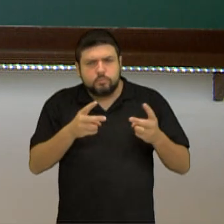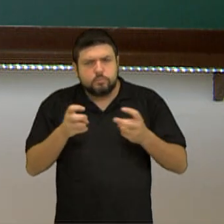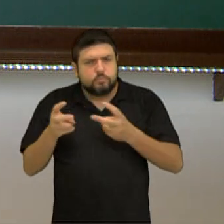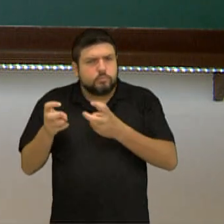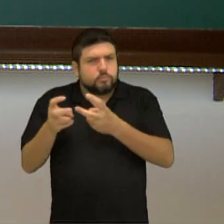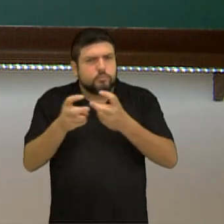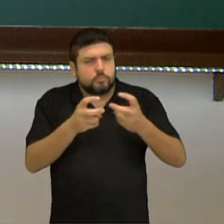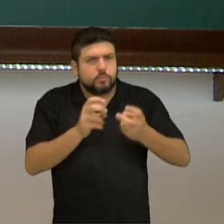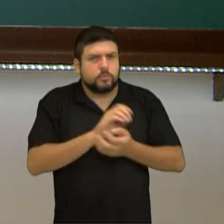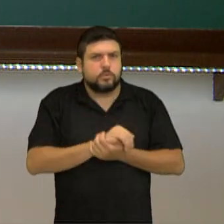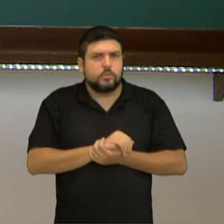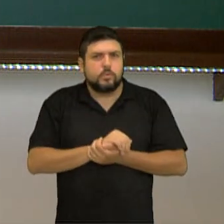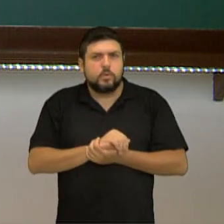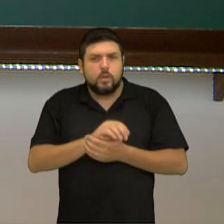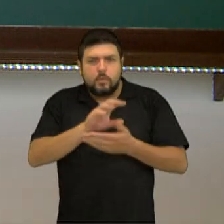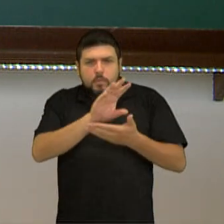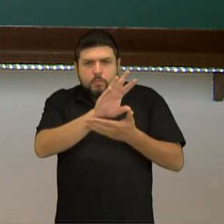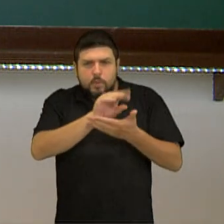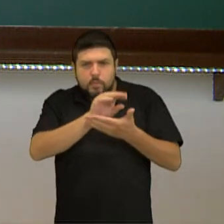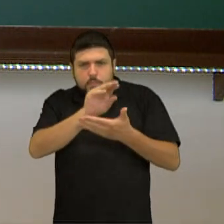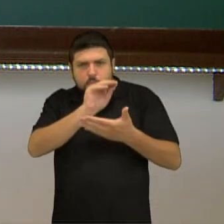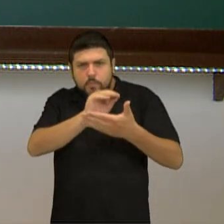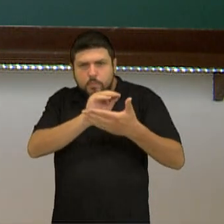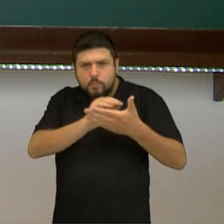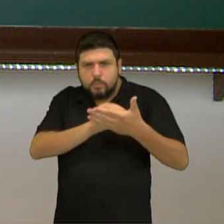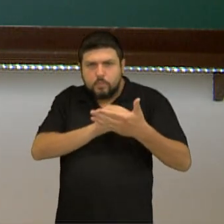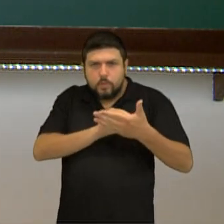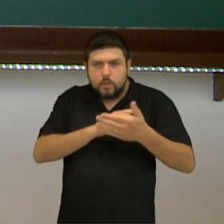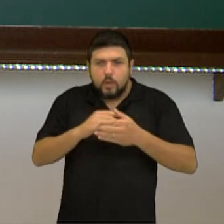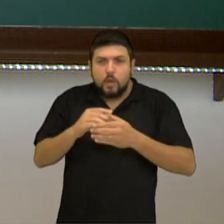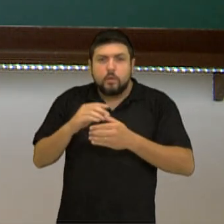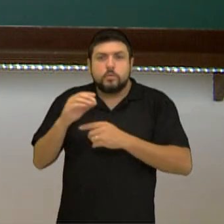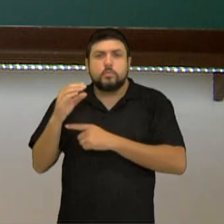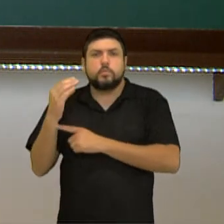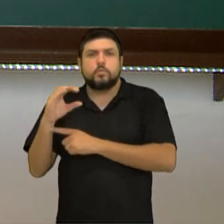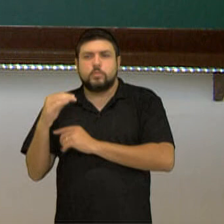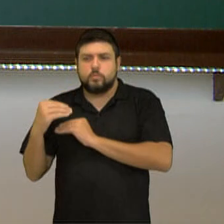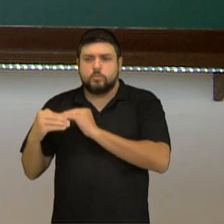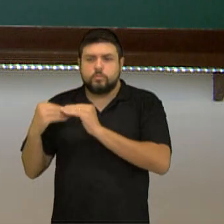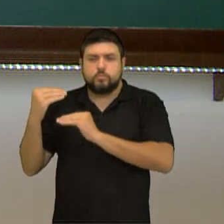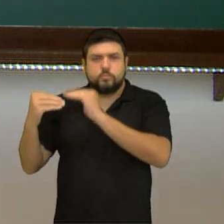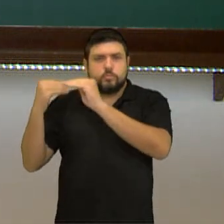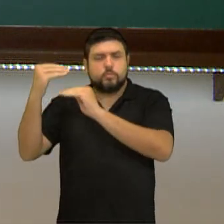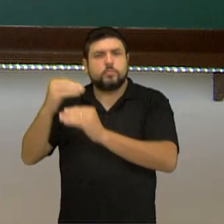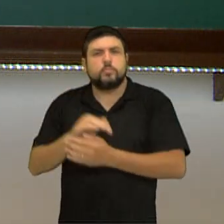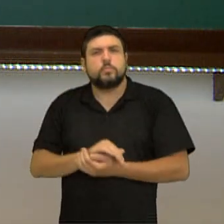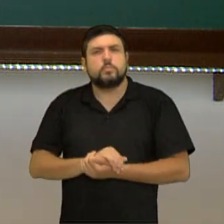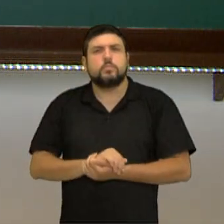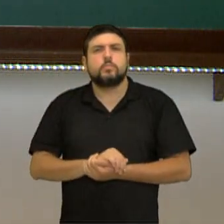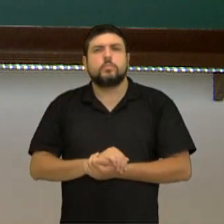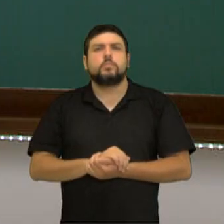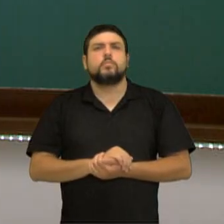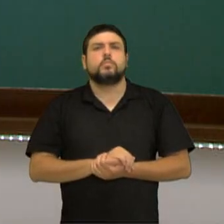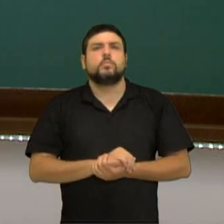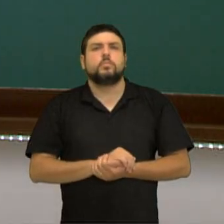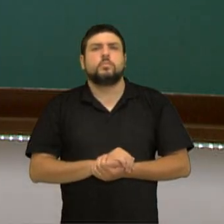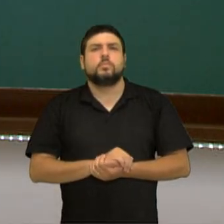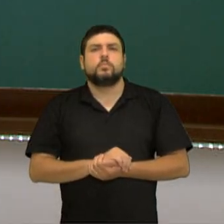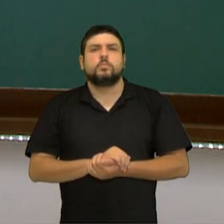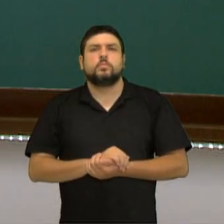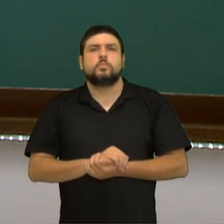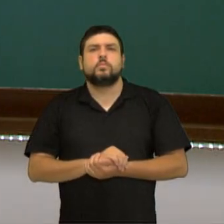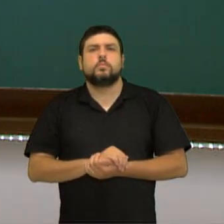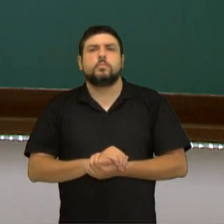gente vai construindo a ciência. É muito importante a gente imaginar isso, tá? Então, você teria aqui